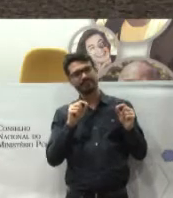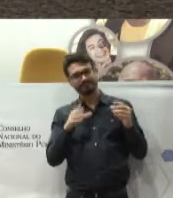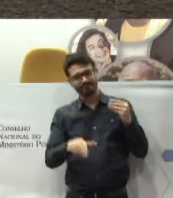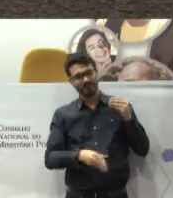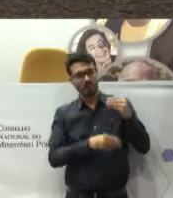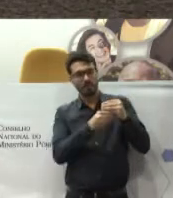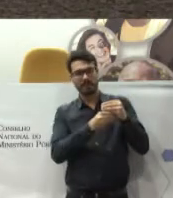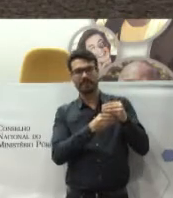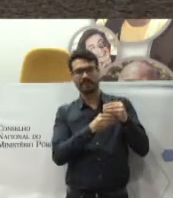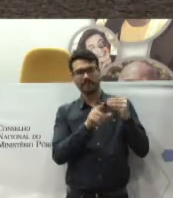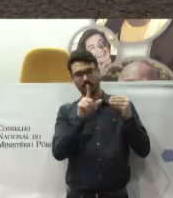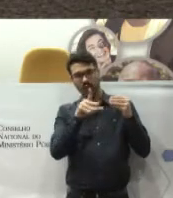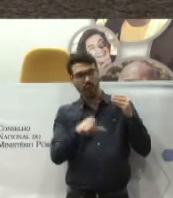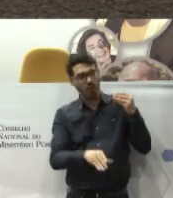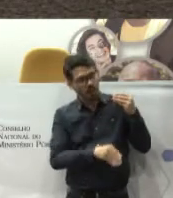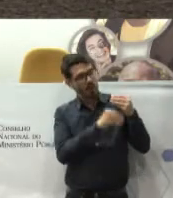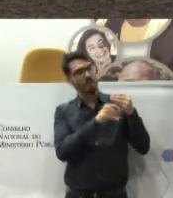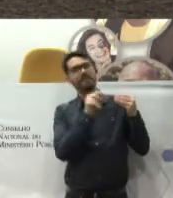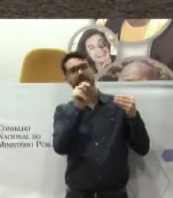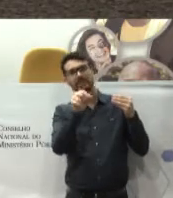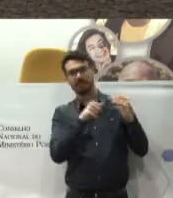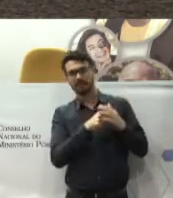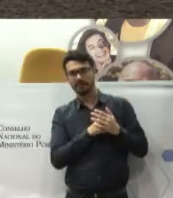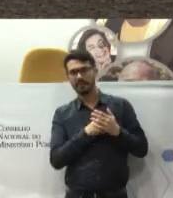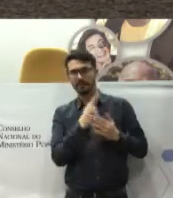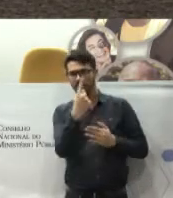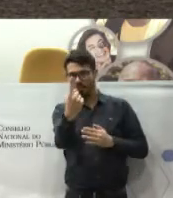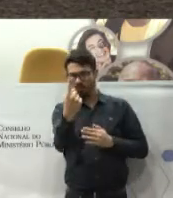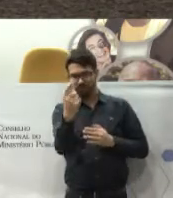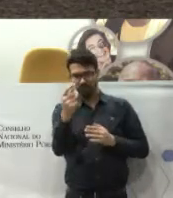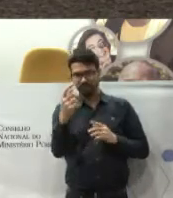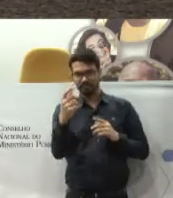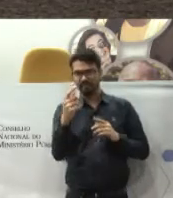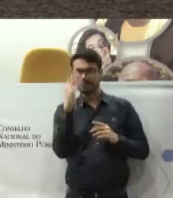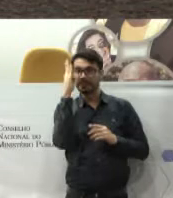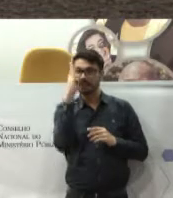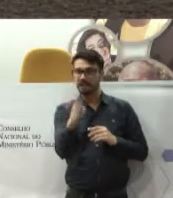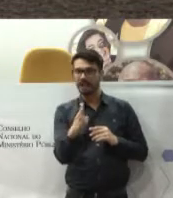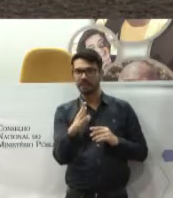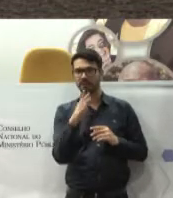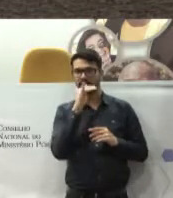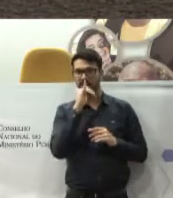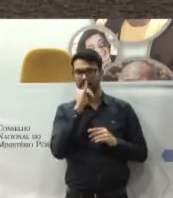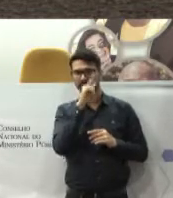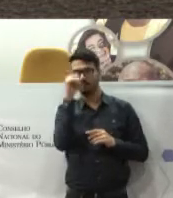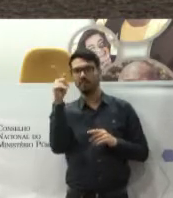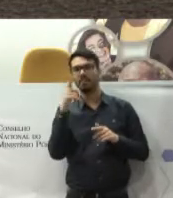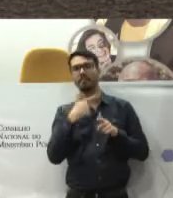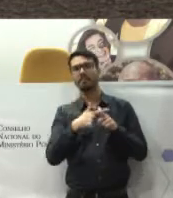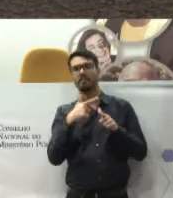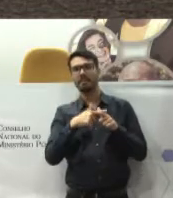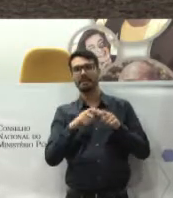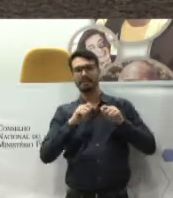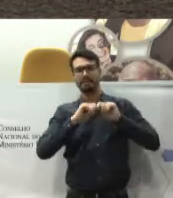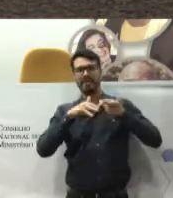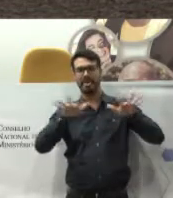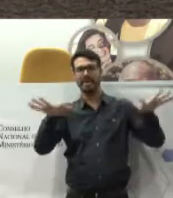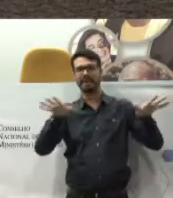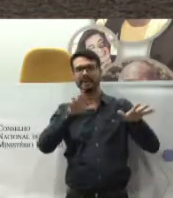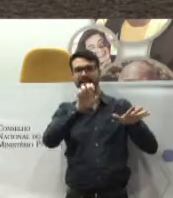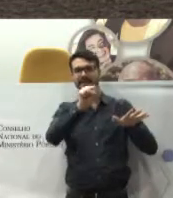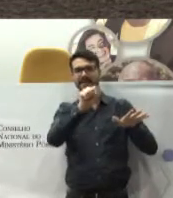É o fato de que ele não deriva de uma coisa instantânea como o desastre da Samarco. Ele deriva